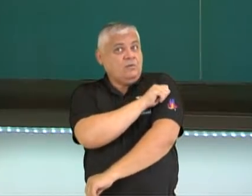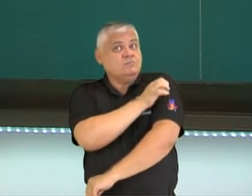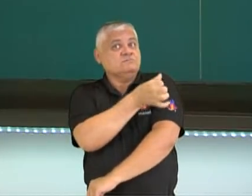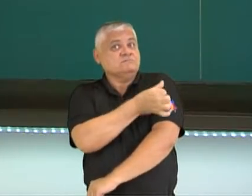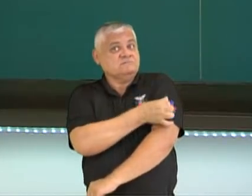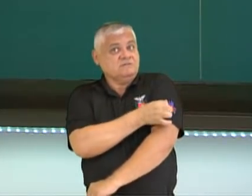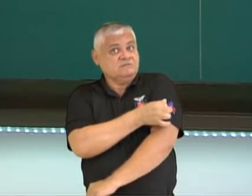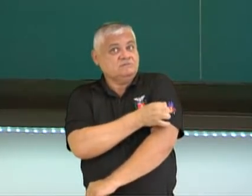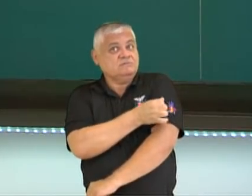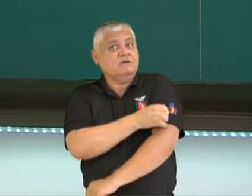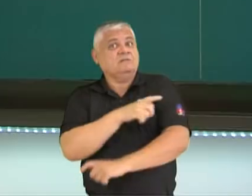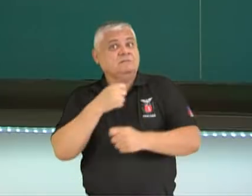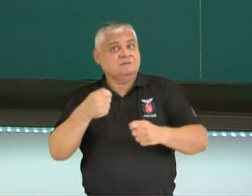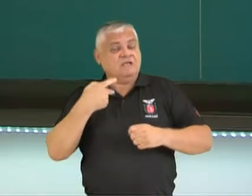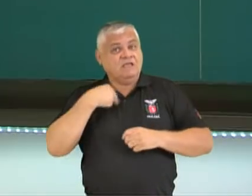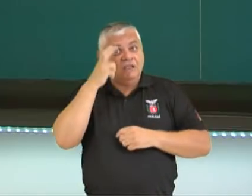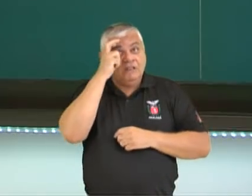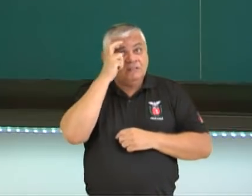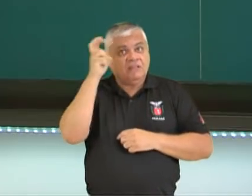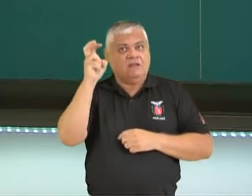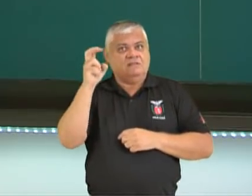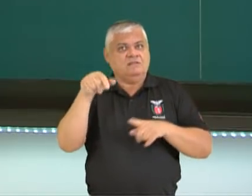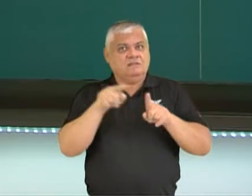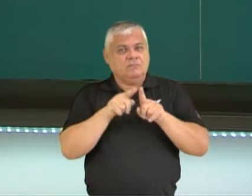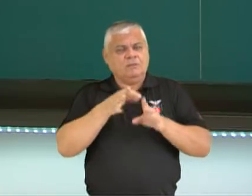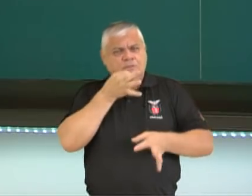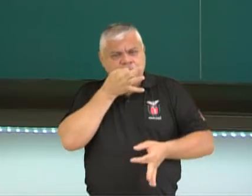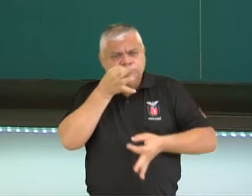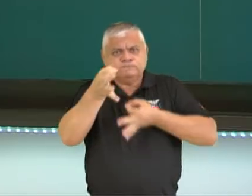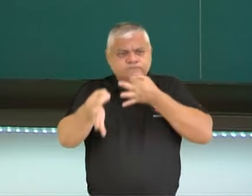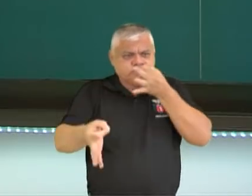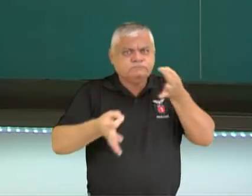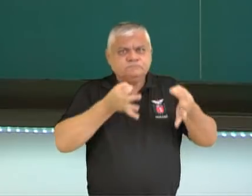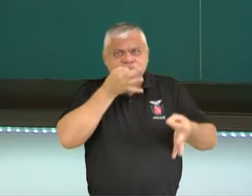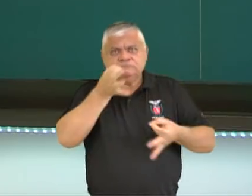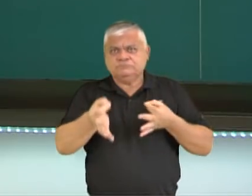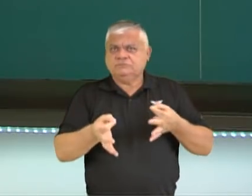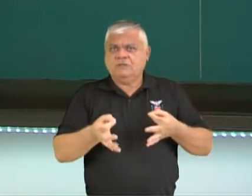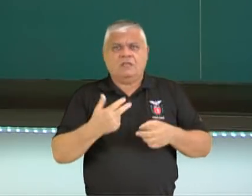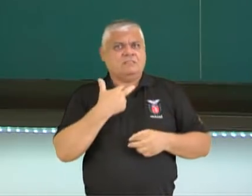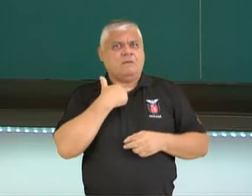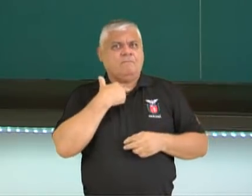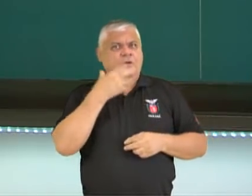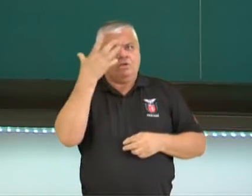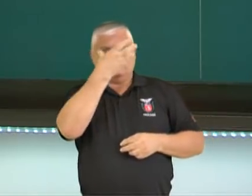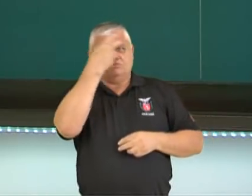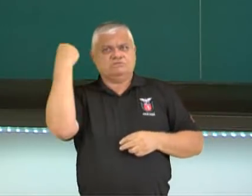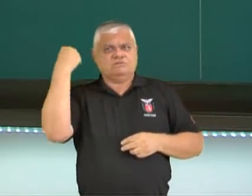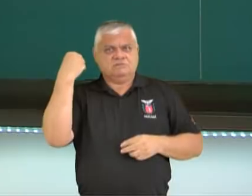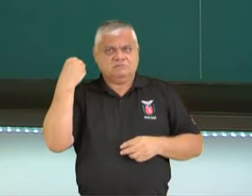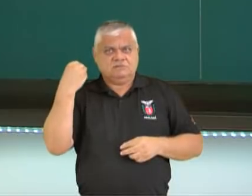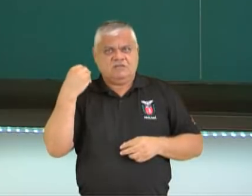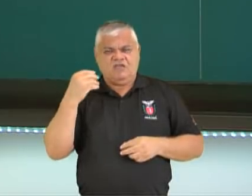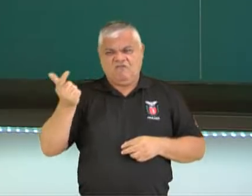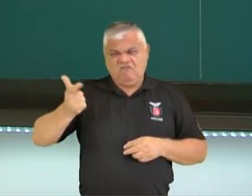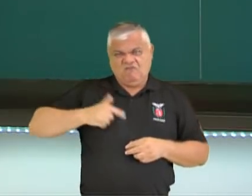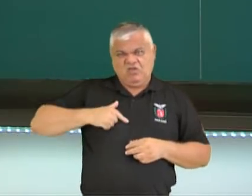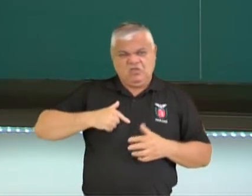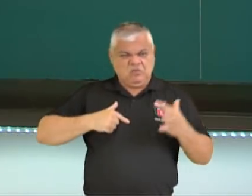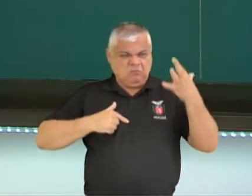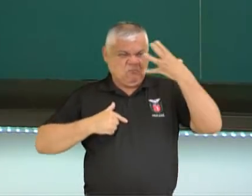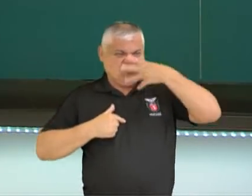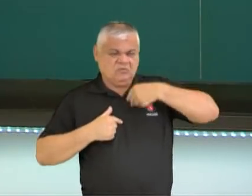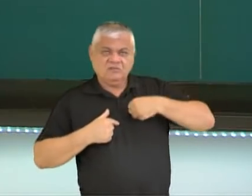tem que ser inteligente e crítico. Não podemos esquecer que o feio e o bonito